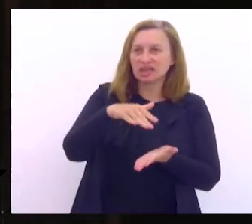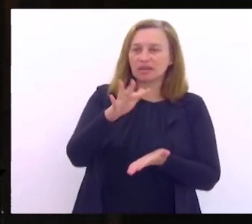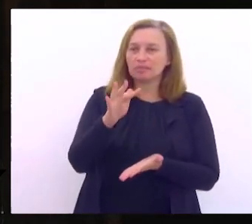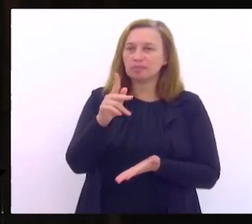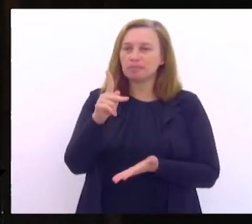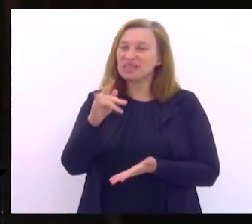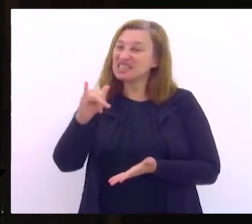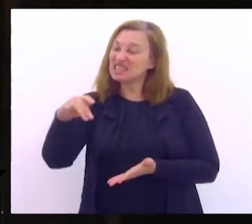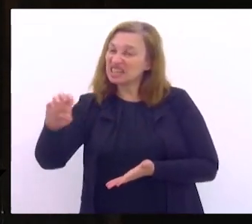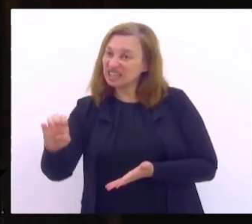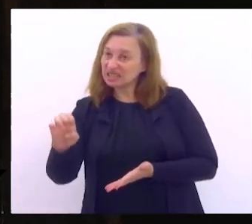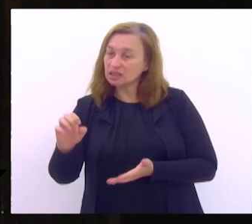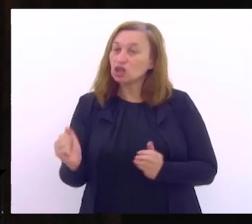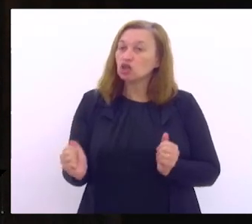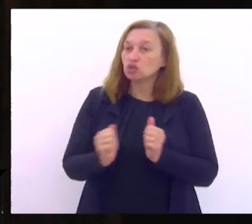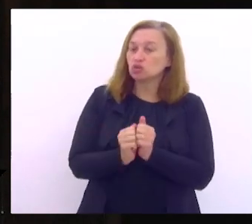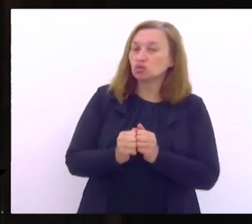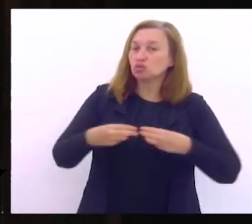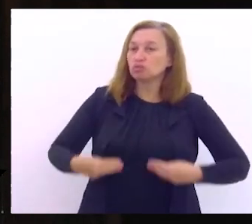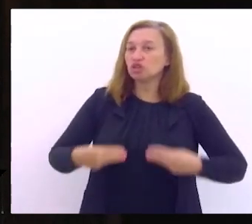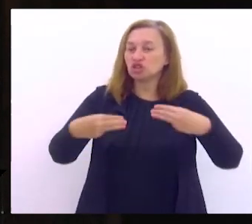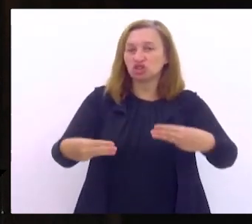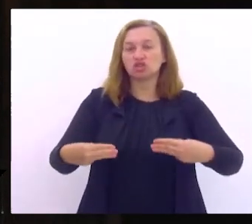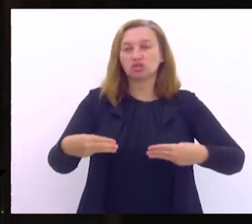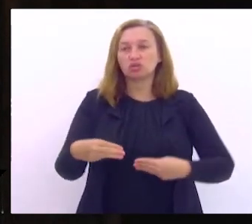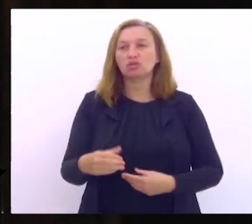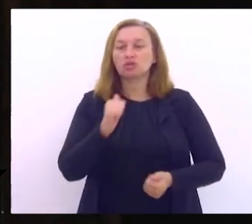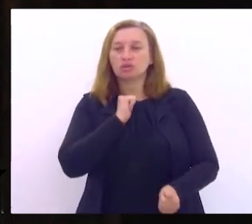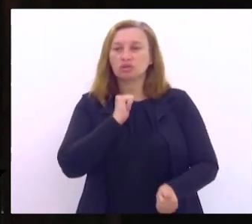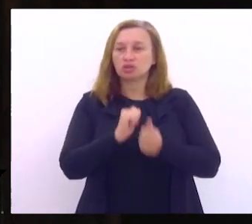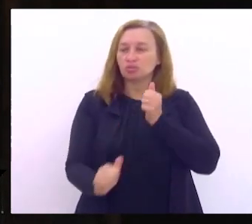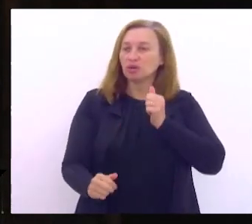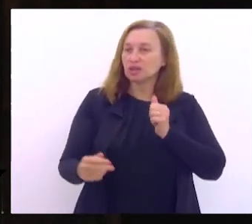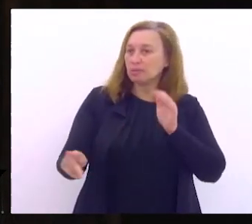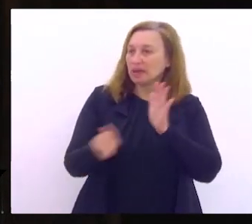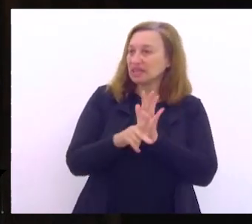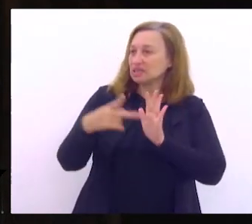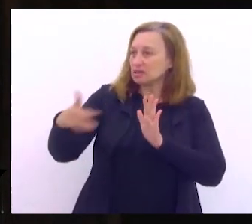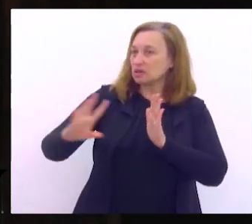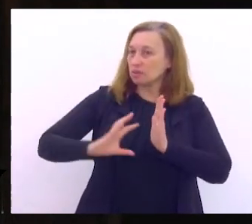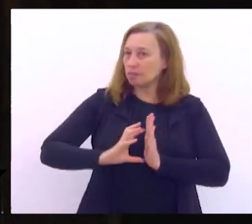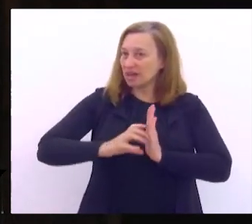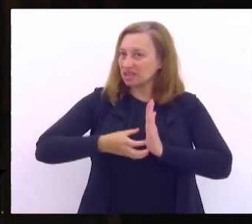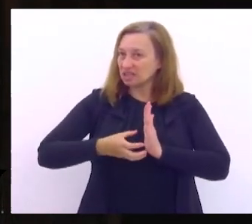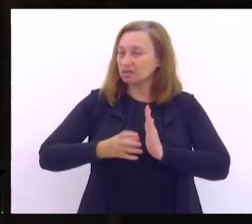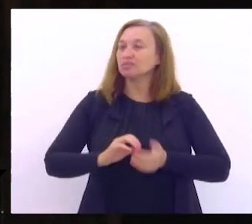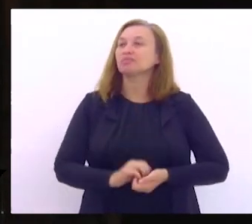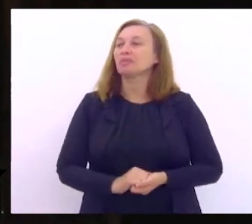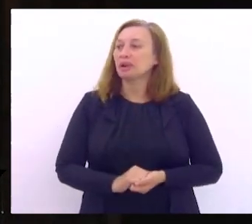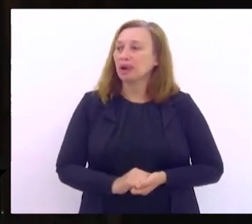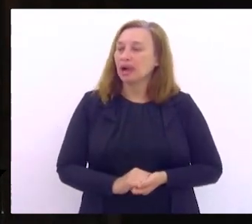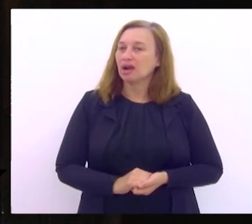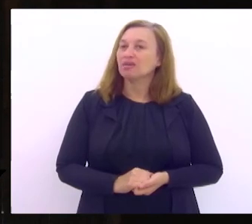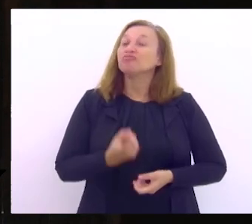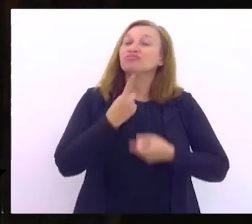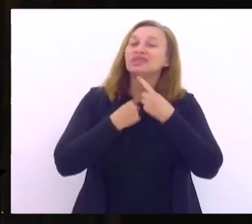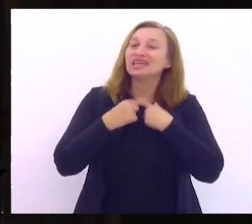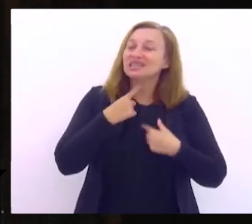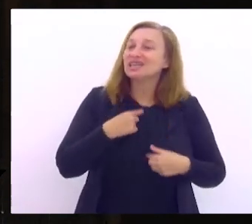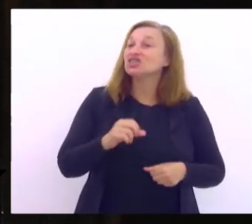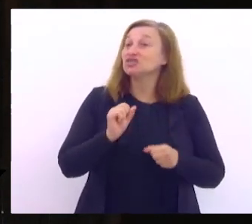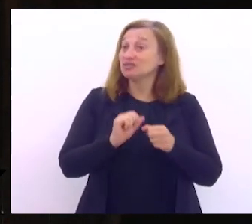Pisciani, junto ao atual ministro do esporte, que é do seu partido, é um cara que está com vontade de